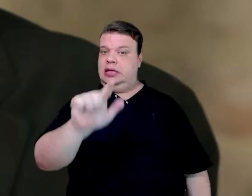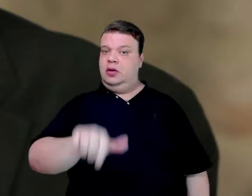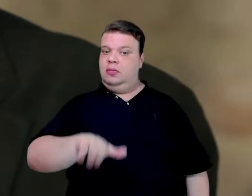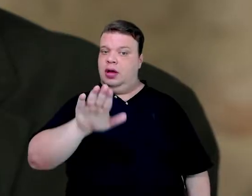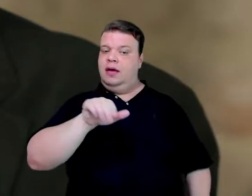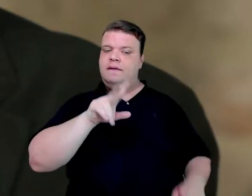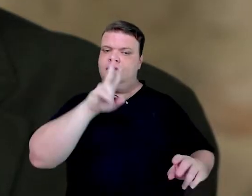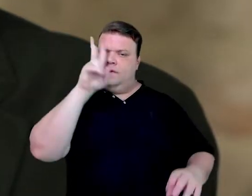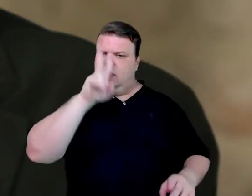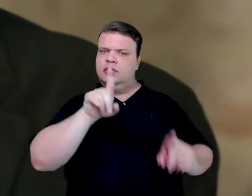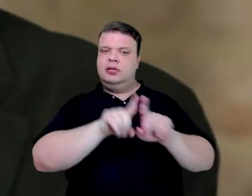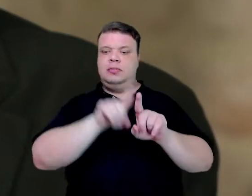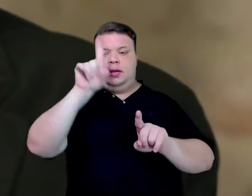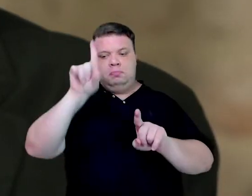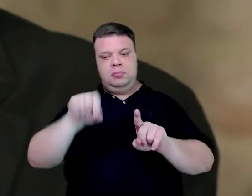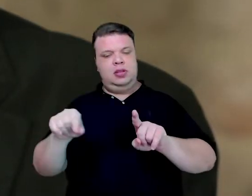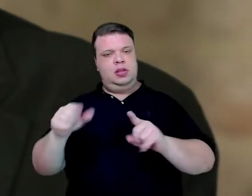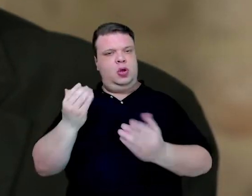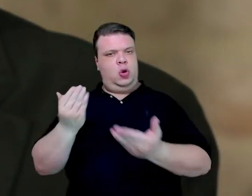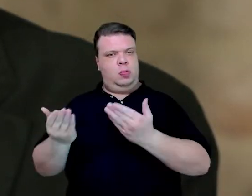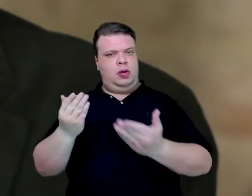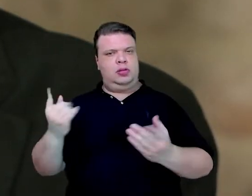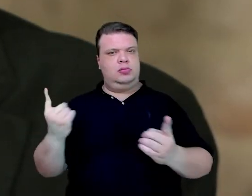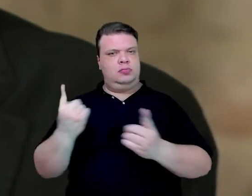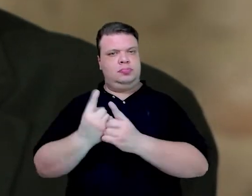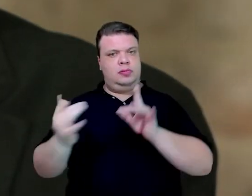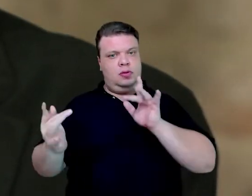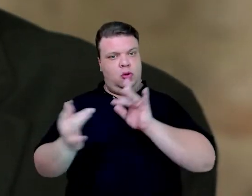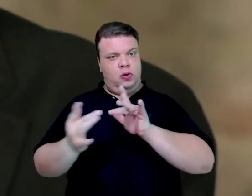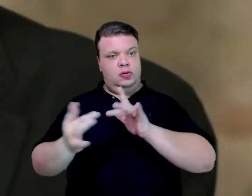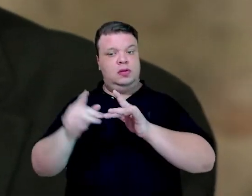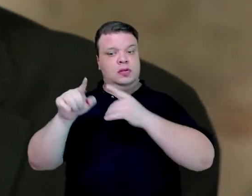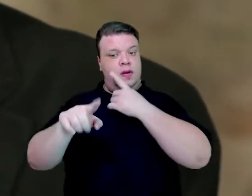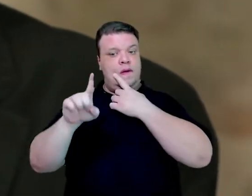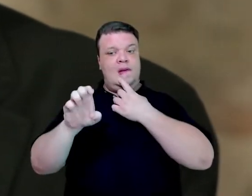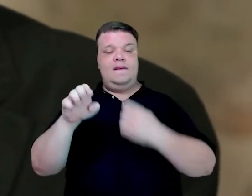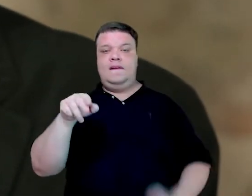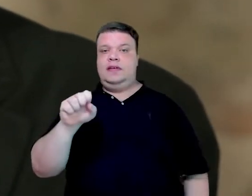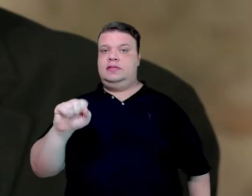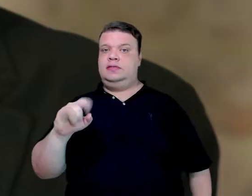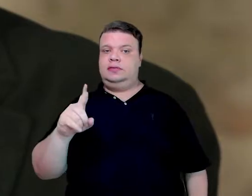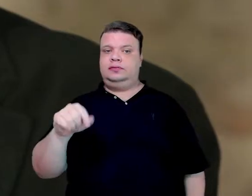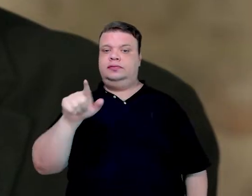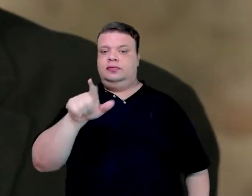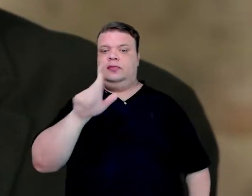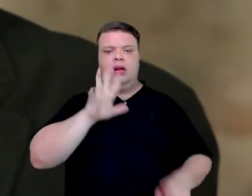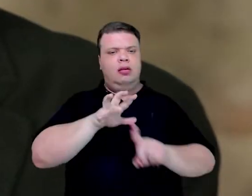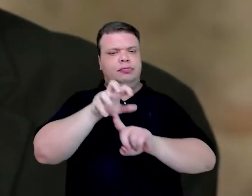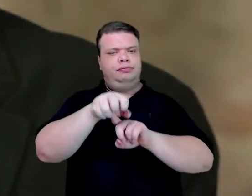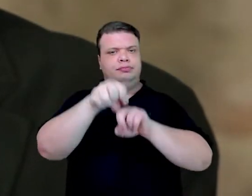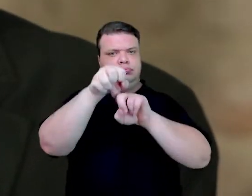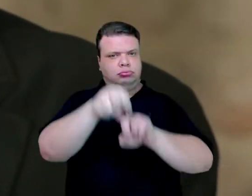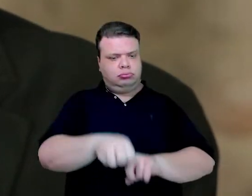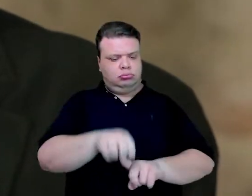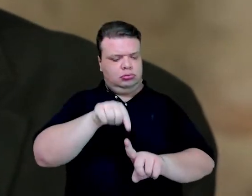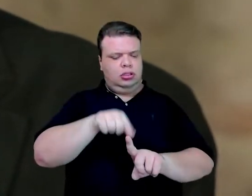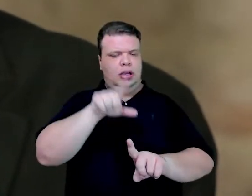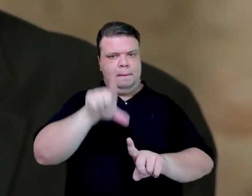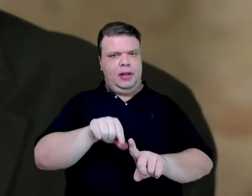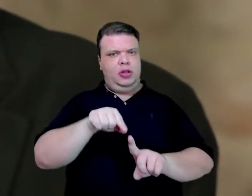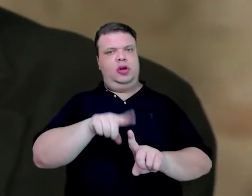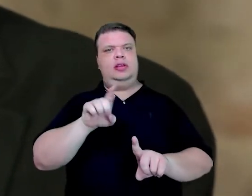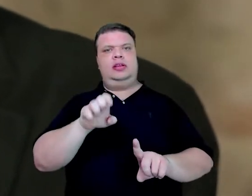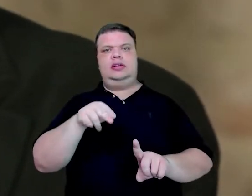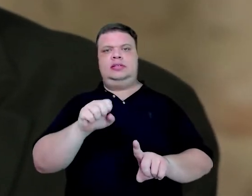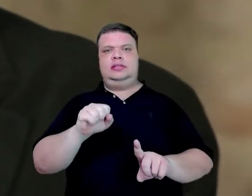contém maior salinidade, entra em contato com a região com menor salinidade, a região de maior densidade ela